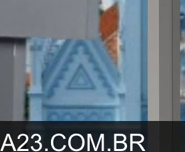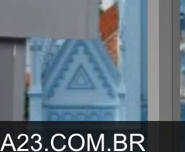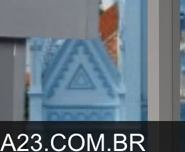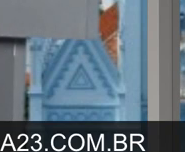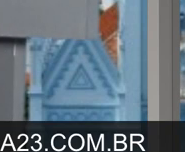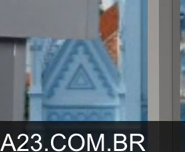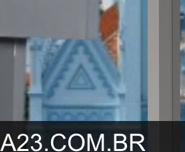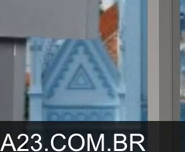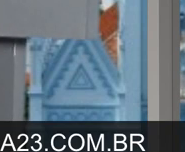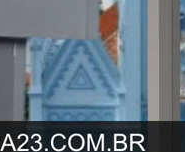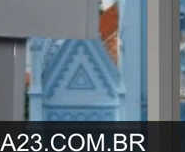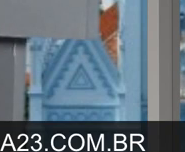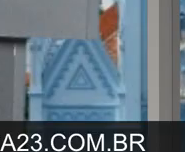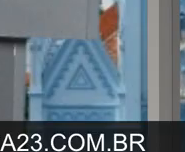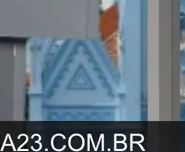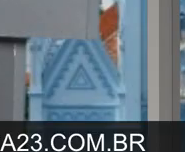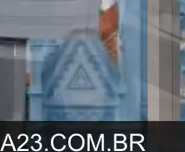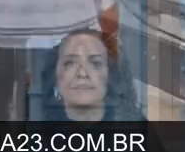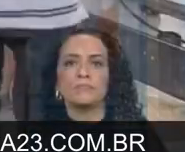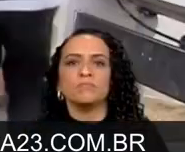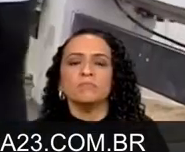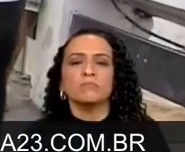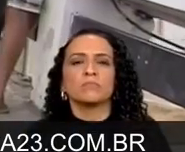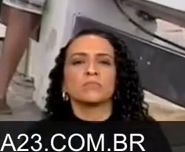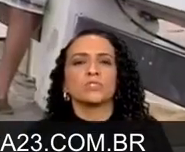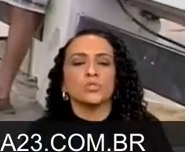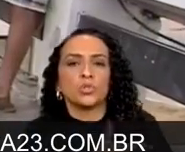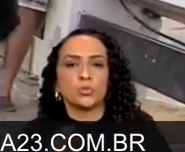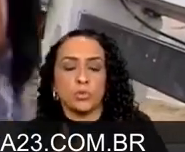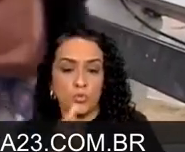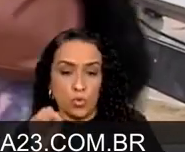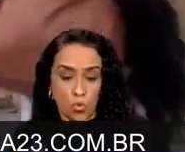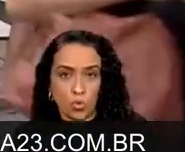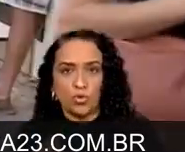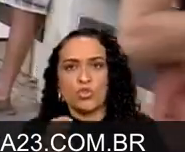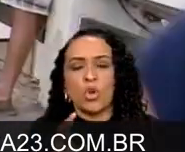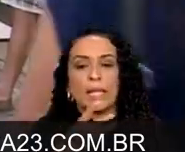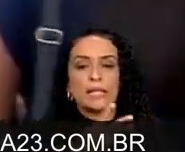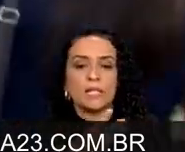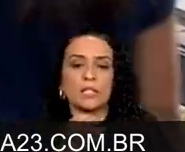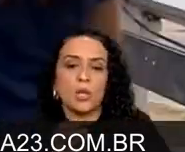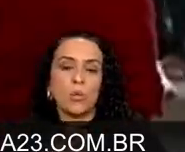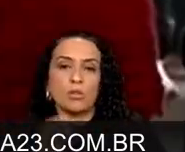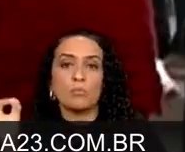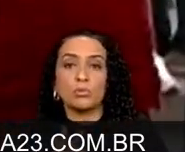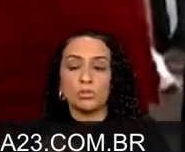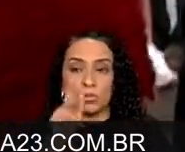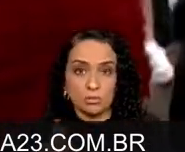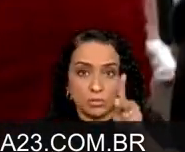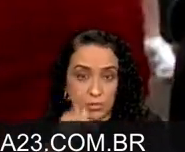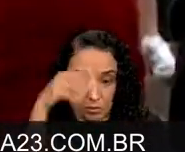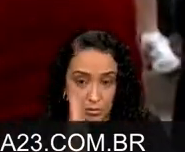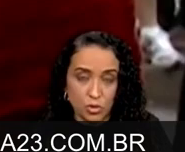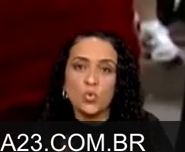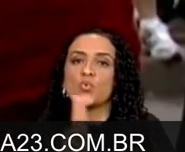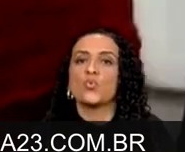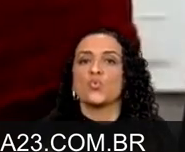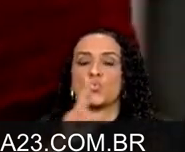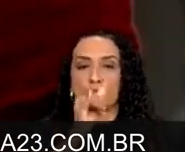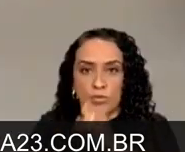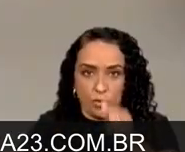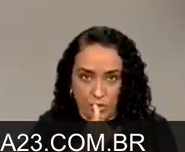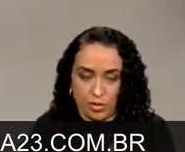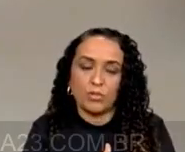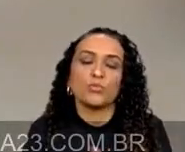rede Wi-Fi nem sempre funciona, né? Em 2008, só 34% da população brasileira utilizava a